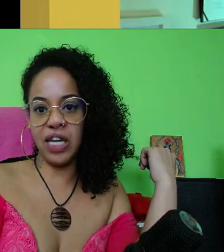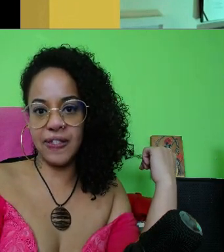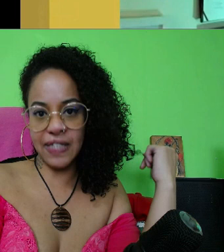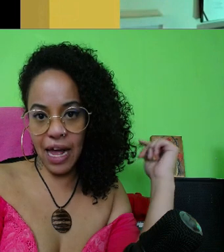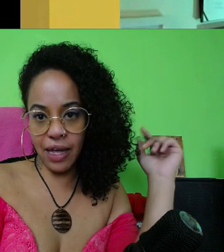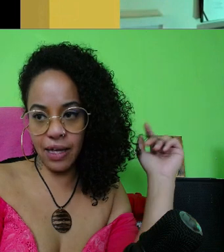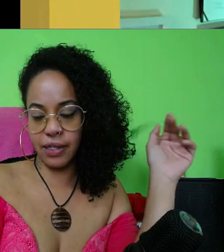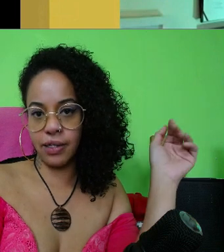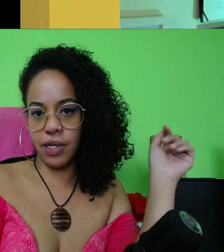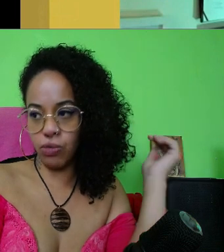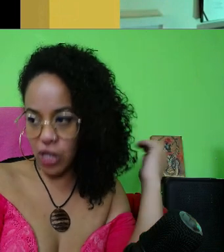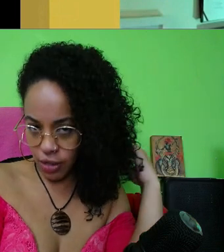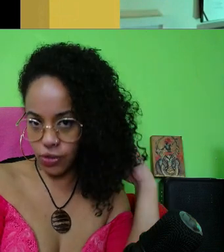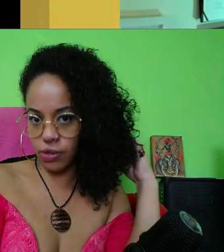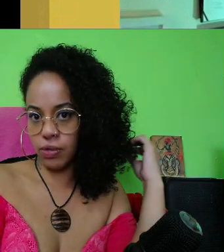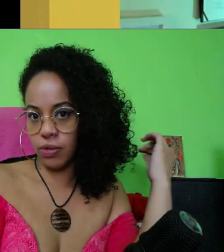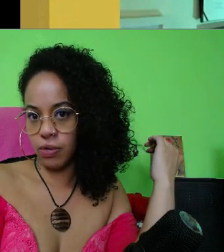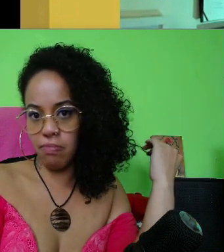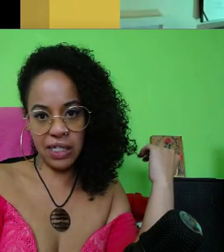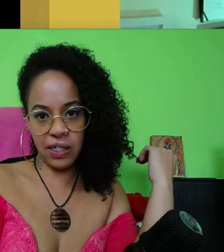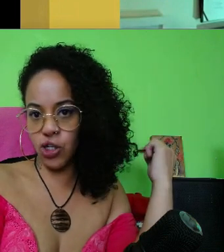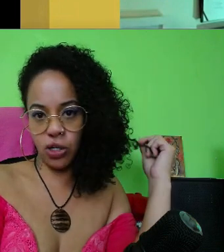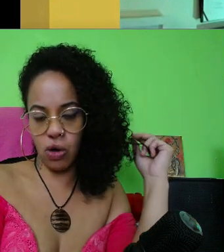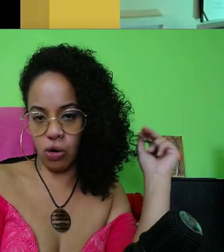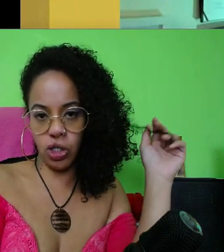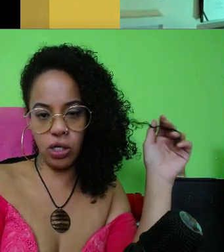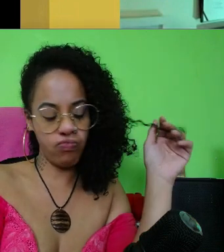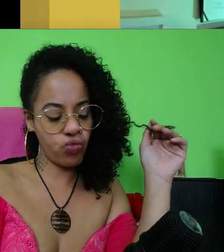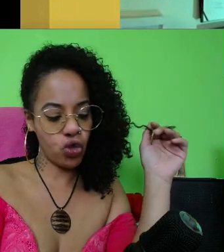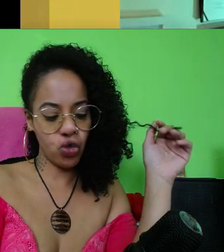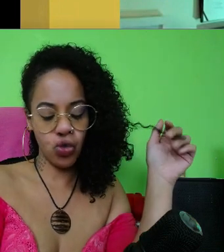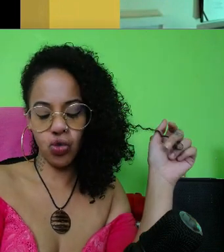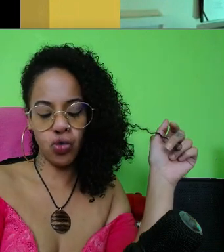para eu dançar que eu danço bastante